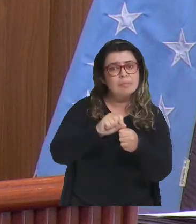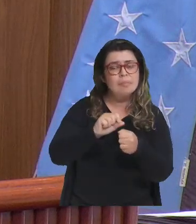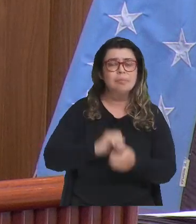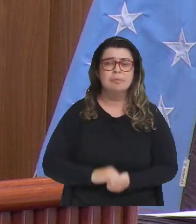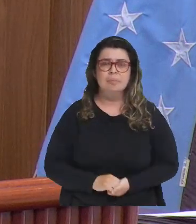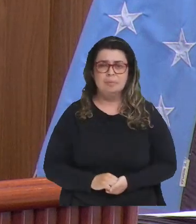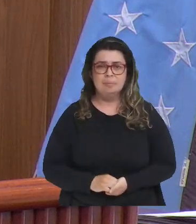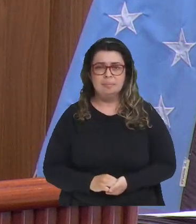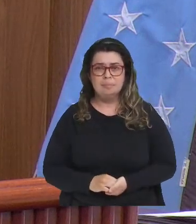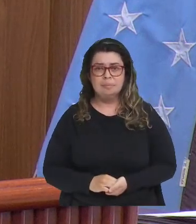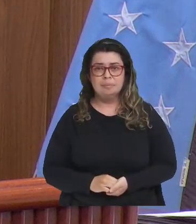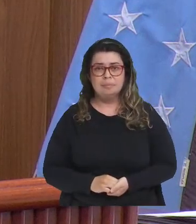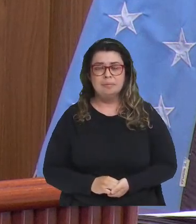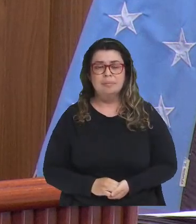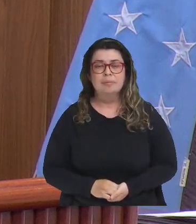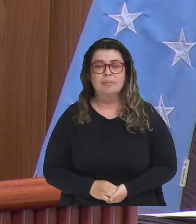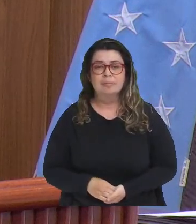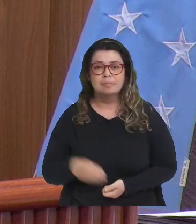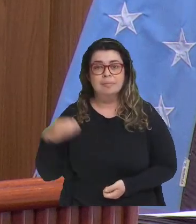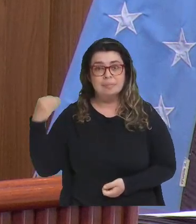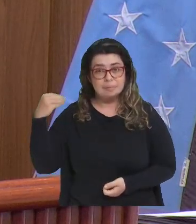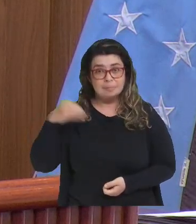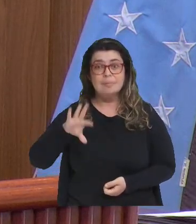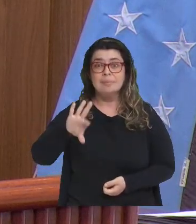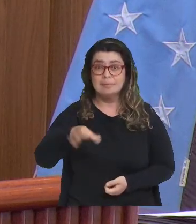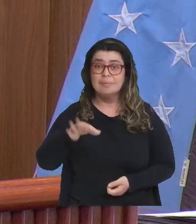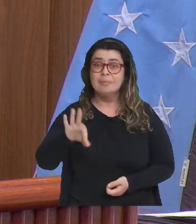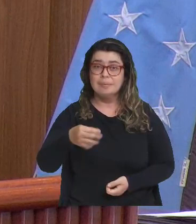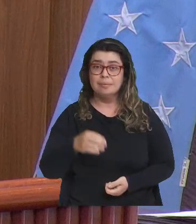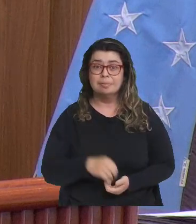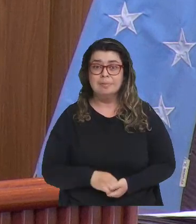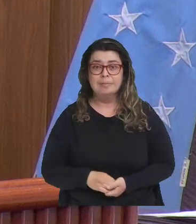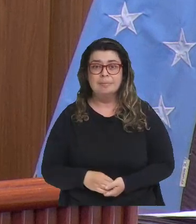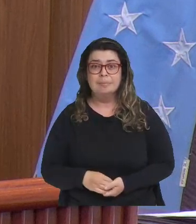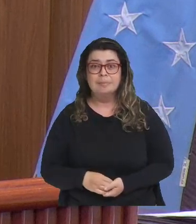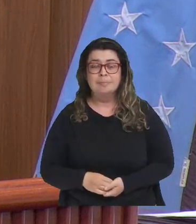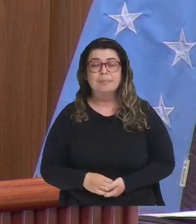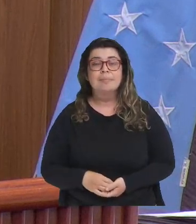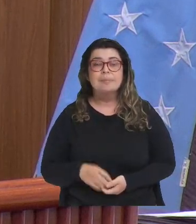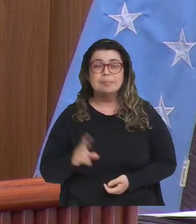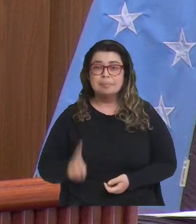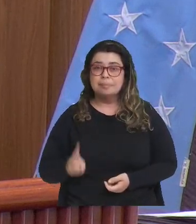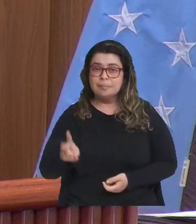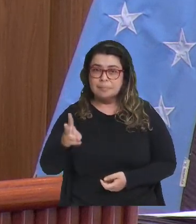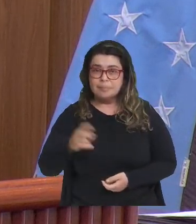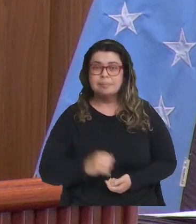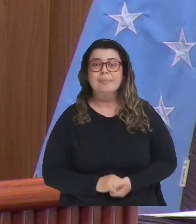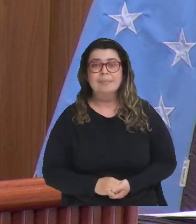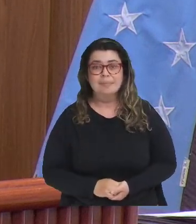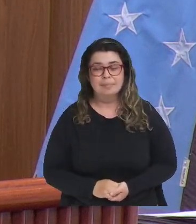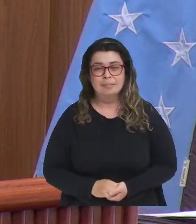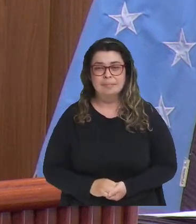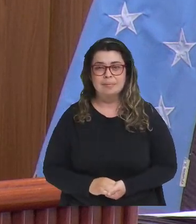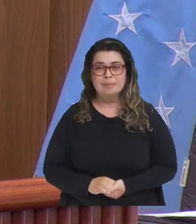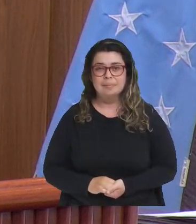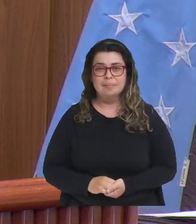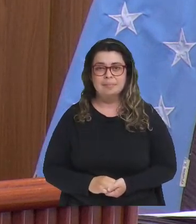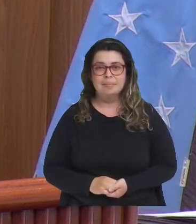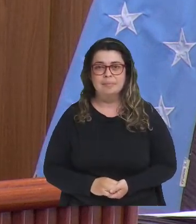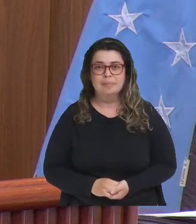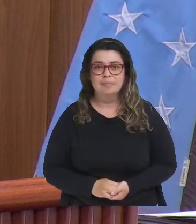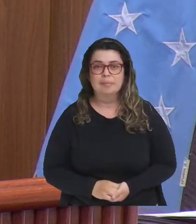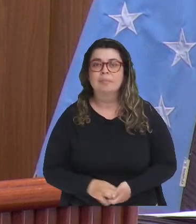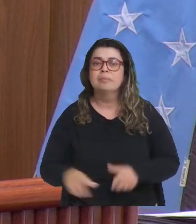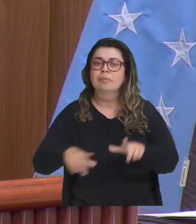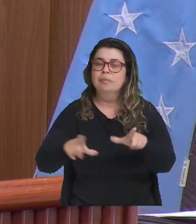que a gente é eleito, o mandato ele não se encerra à noite, não é? Ele se encerra no final da legislatura. Então, a